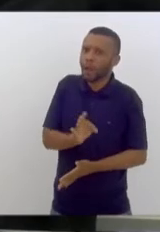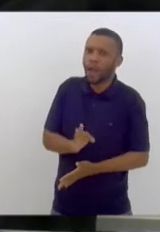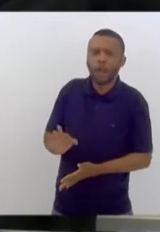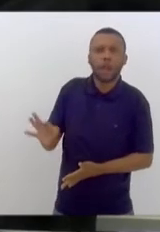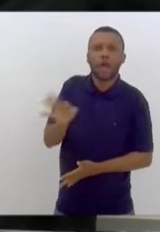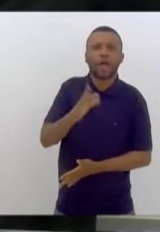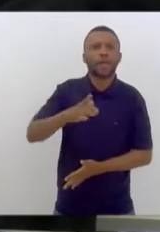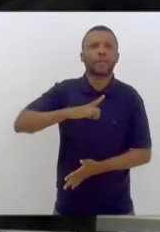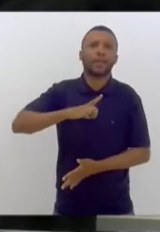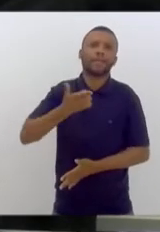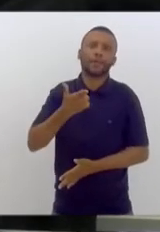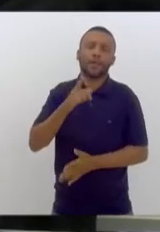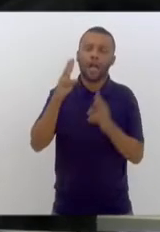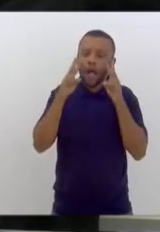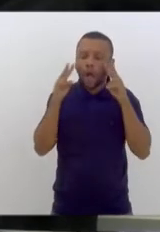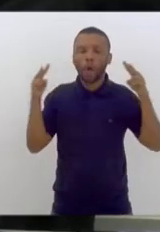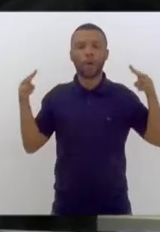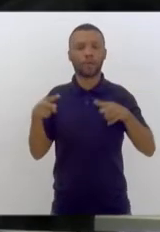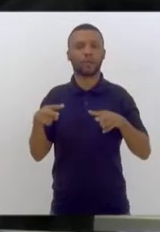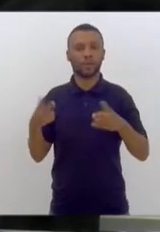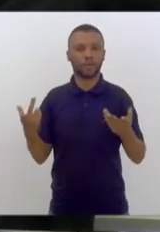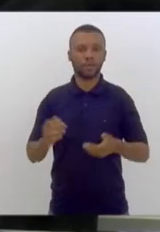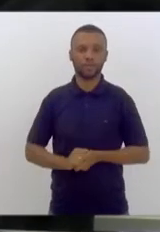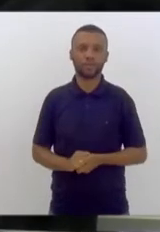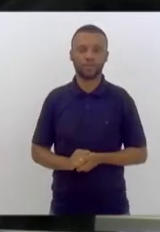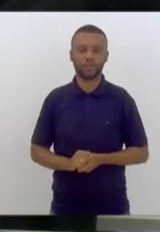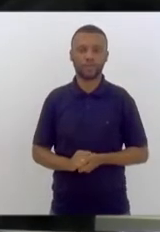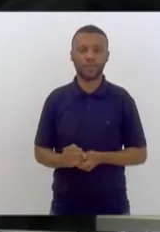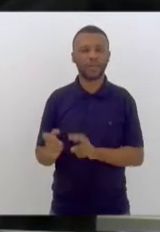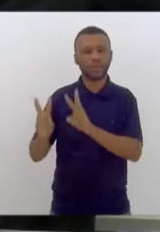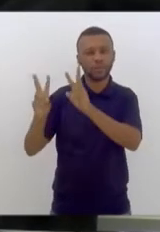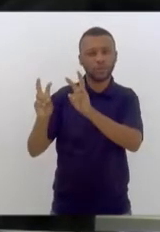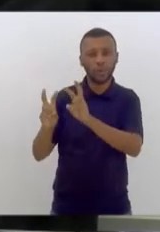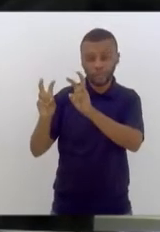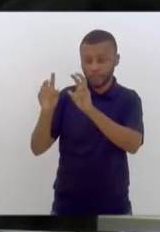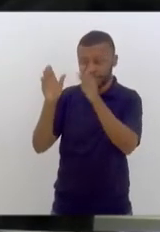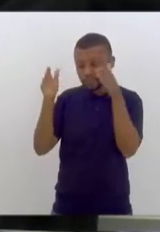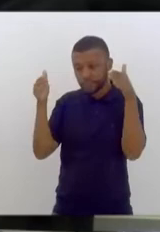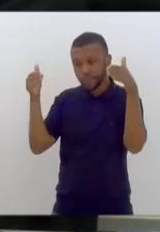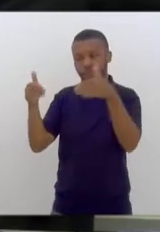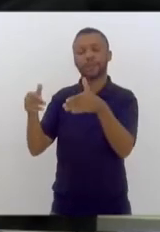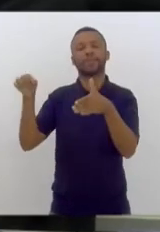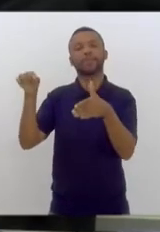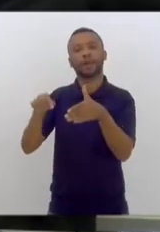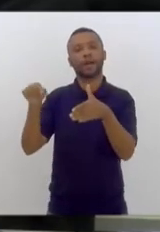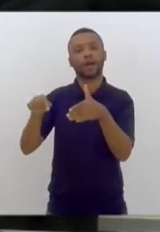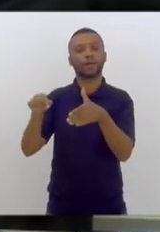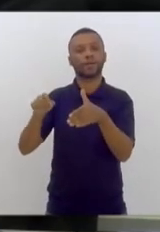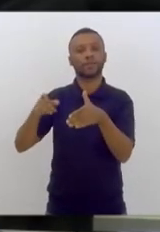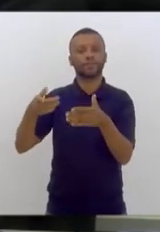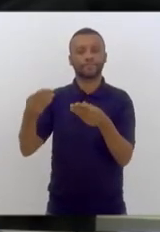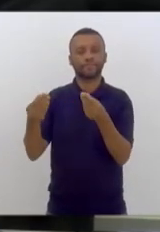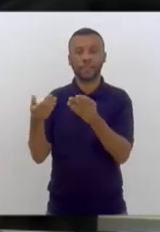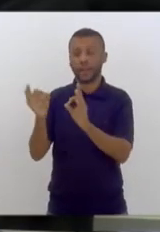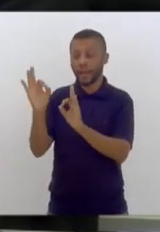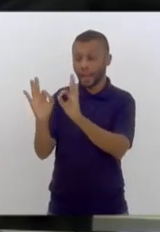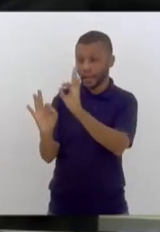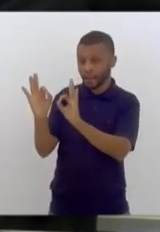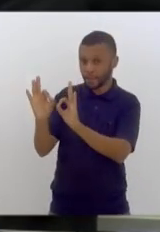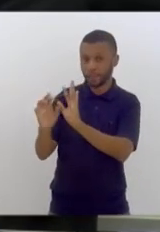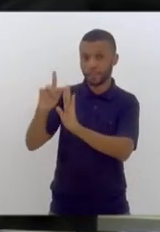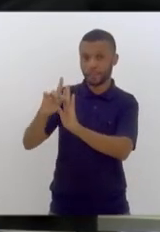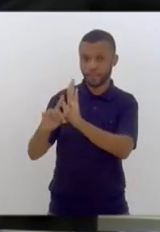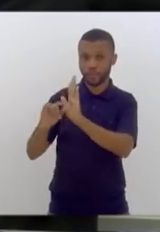né? Devemos reconhecer isso, em relação ao tema específico da elaboração do projeto de